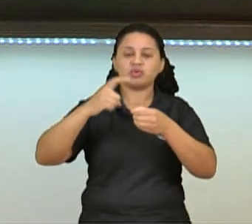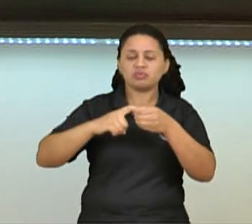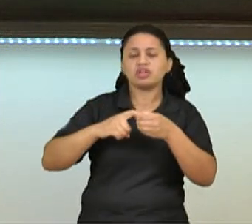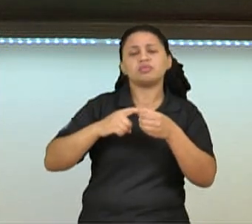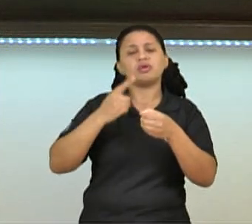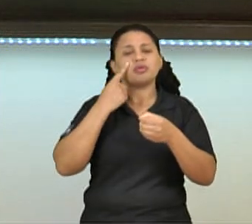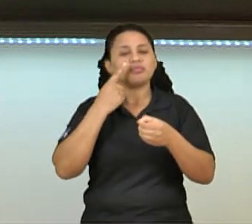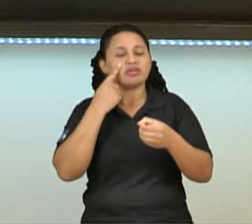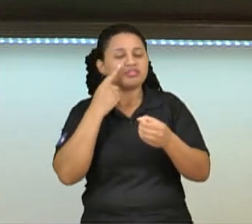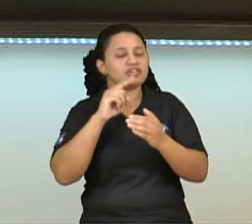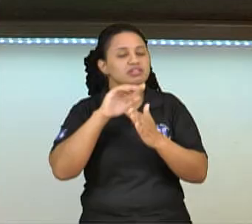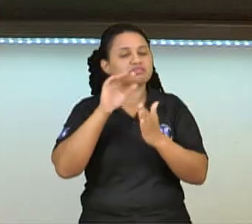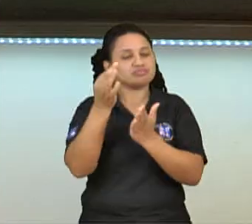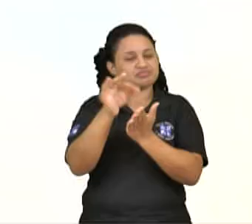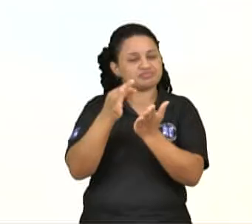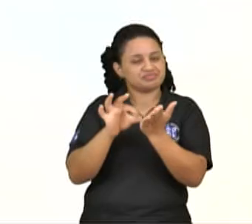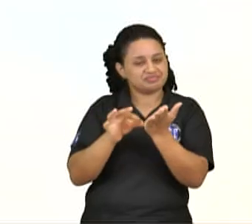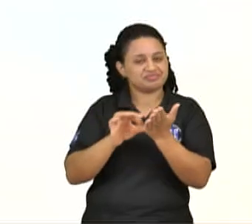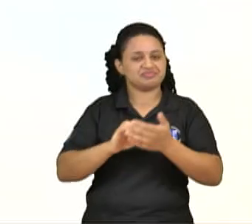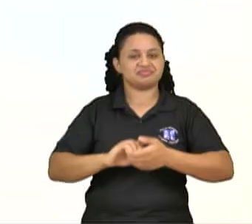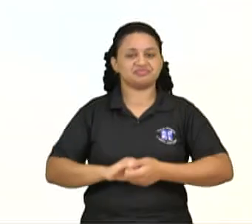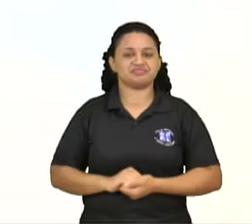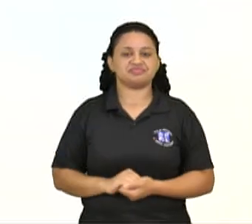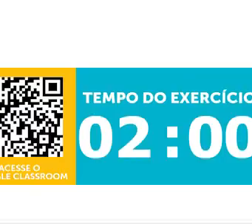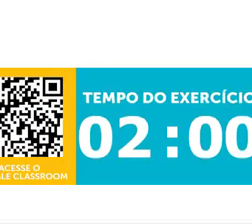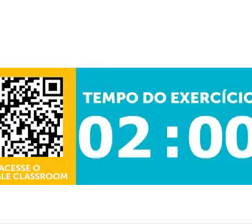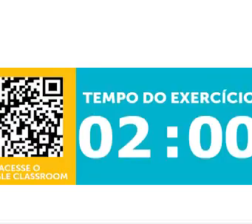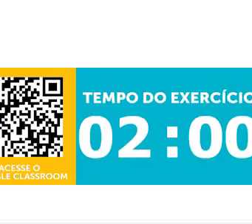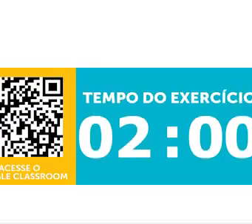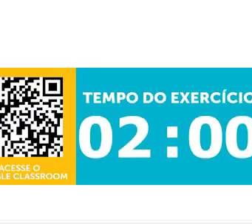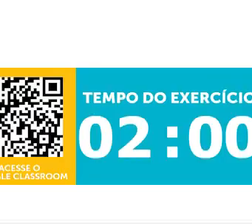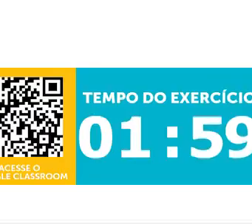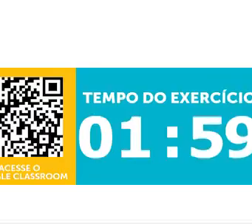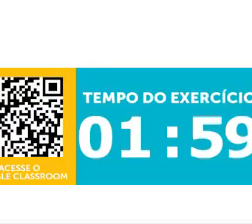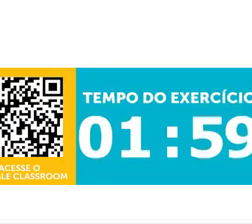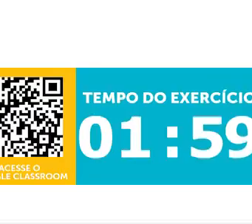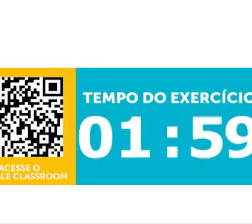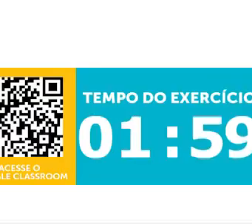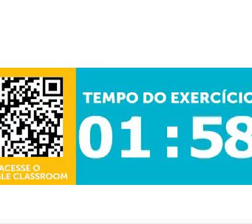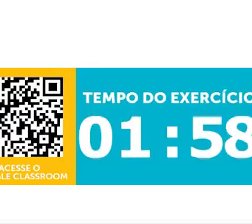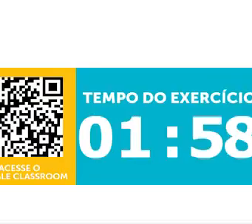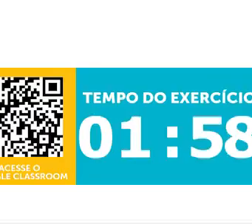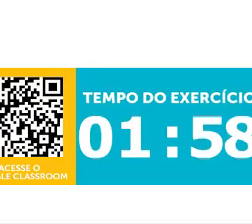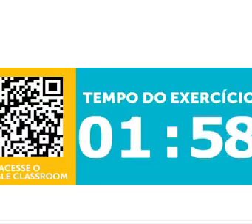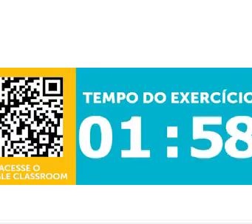para ver se está tudo certo.